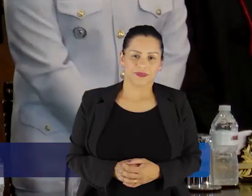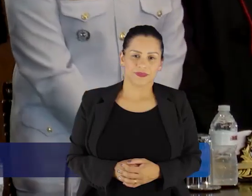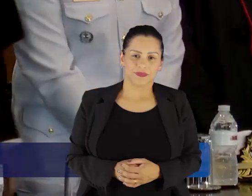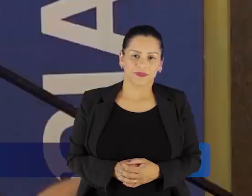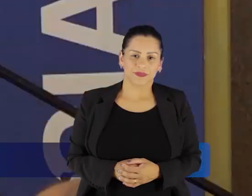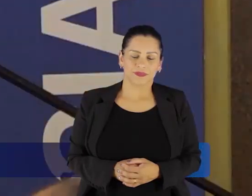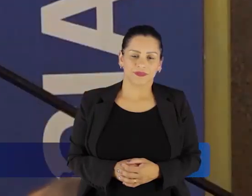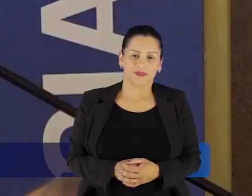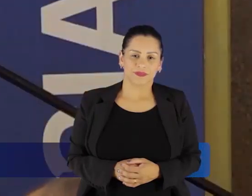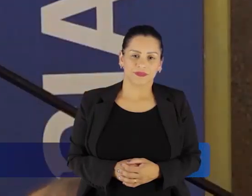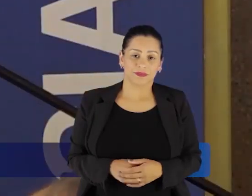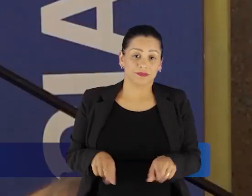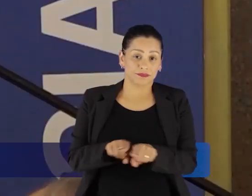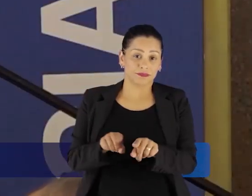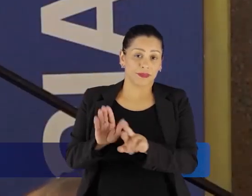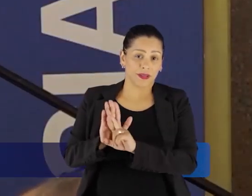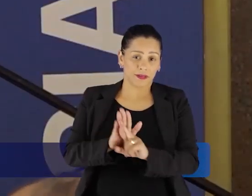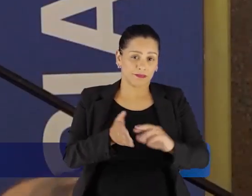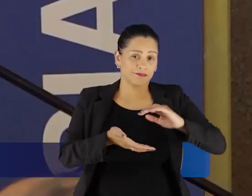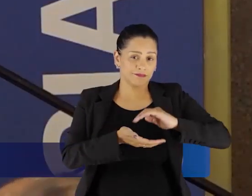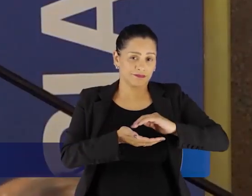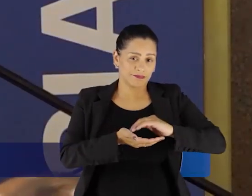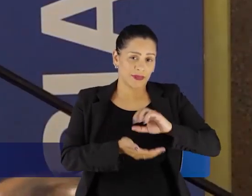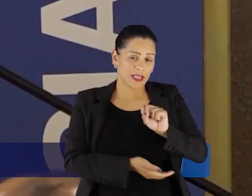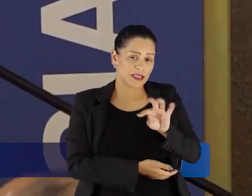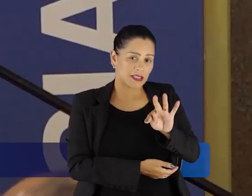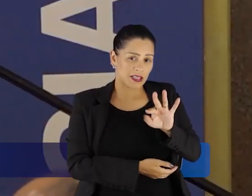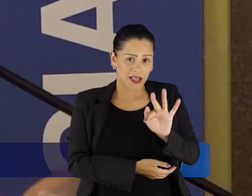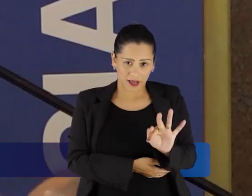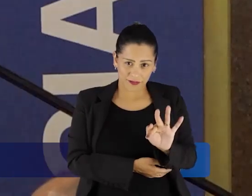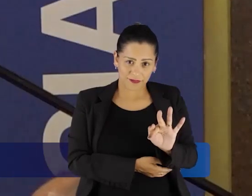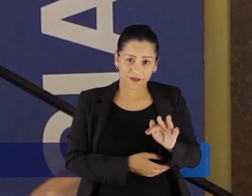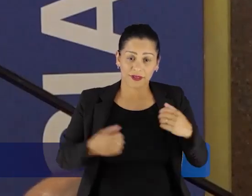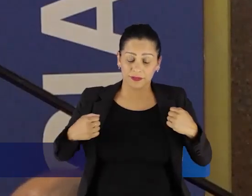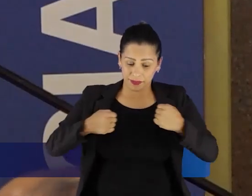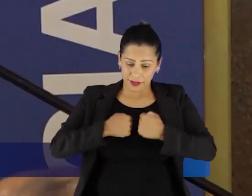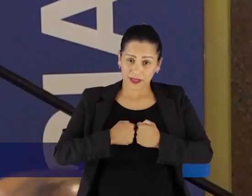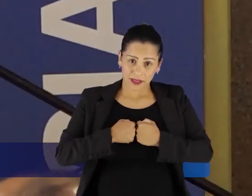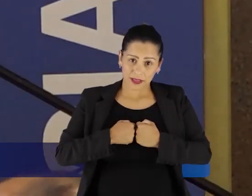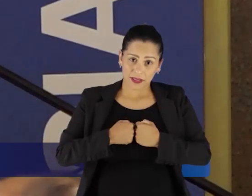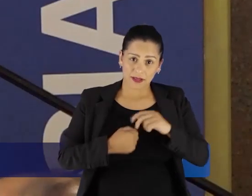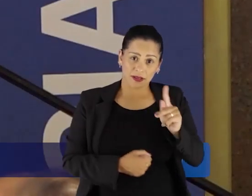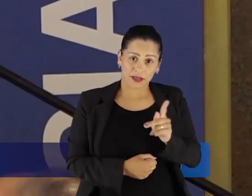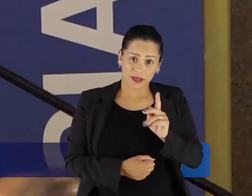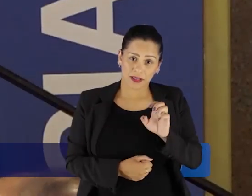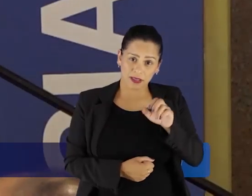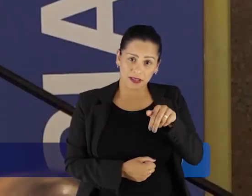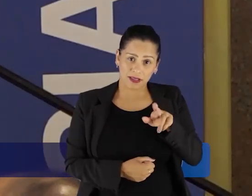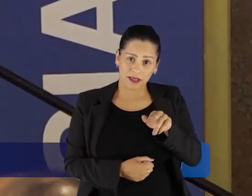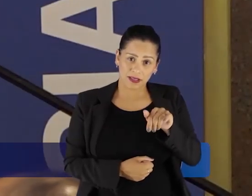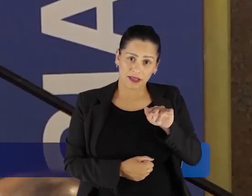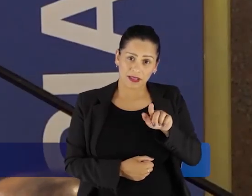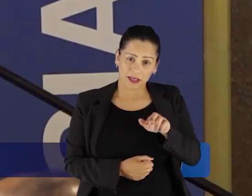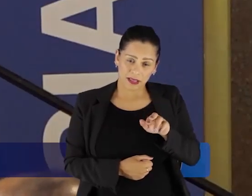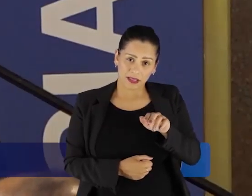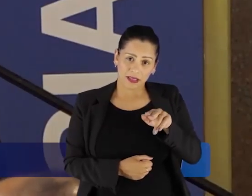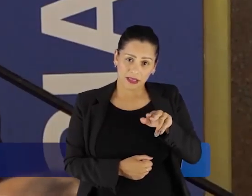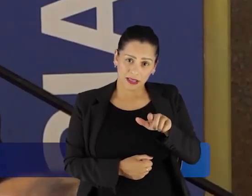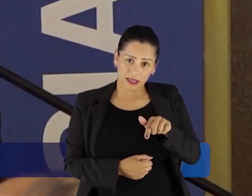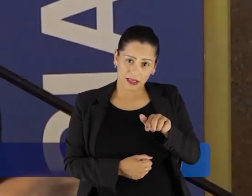e representando o Supremo Tribunal Federal excelentíssimo Ministro Enrique Ricardo Lewandowski e